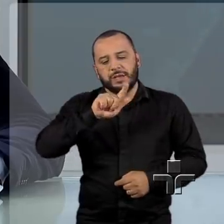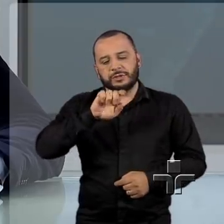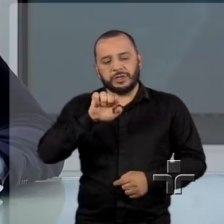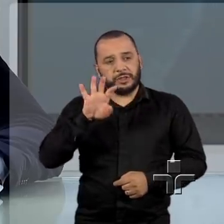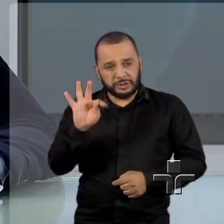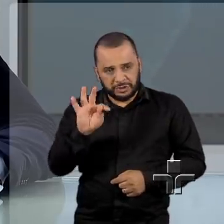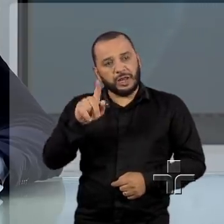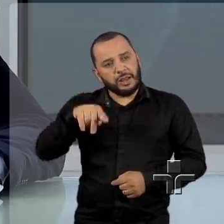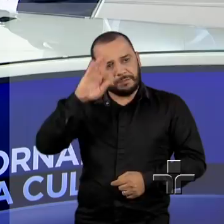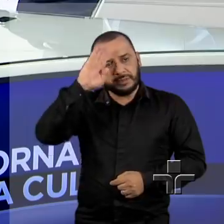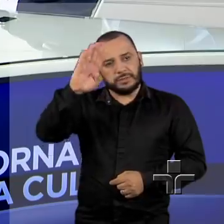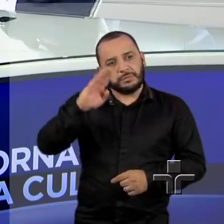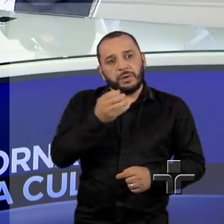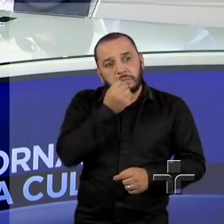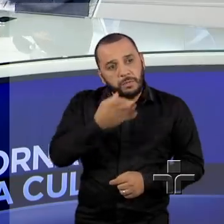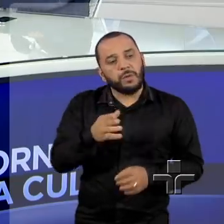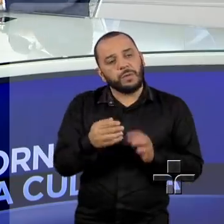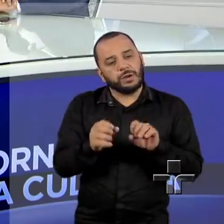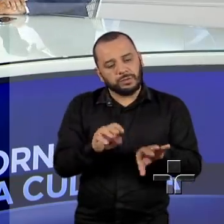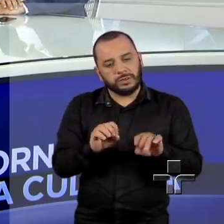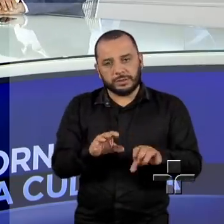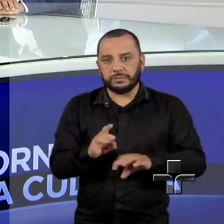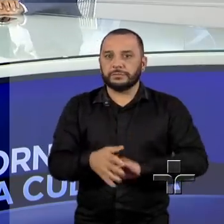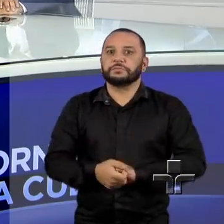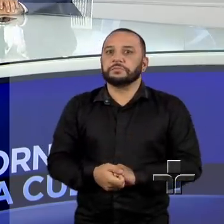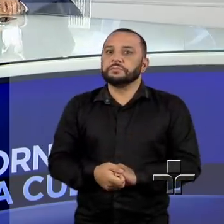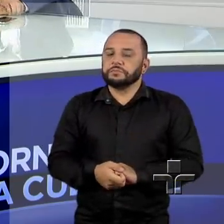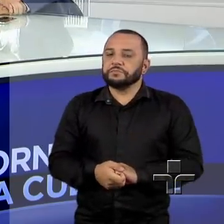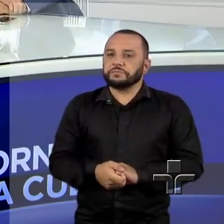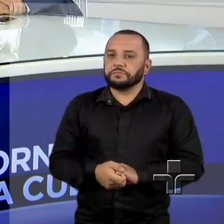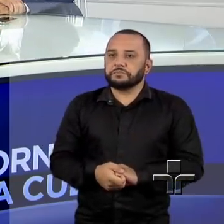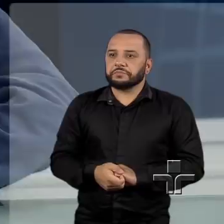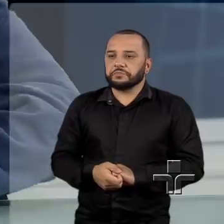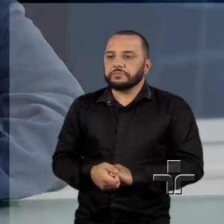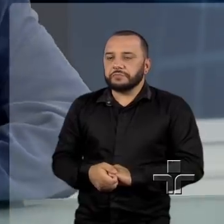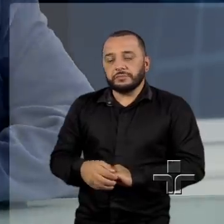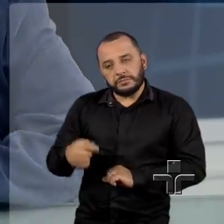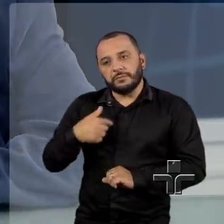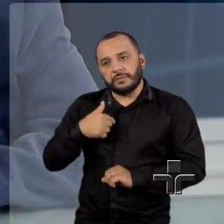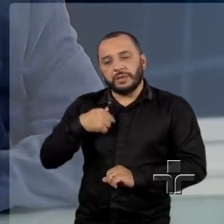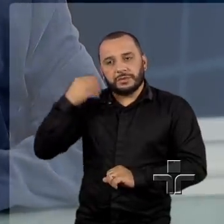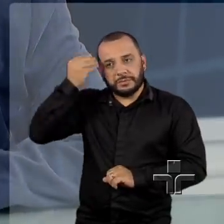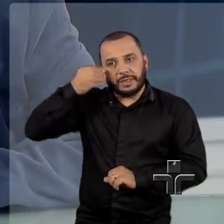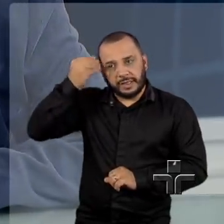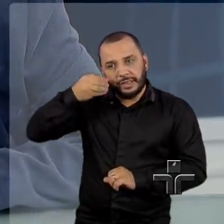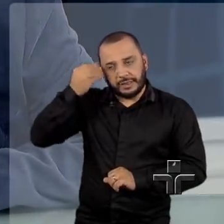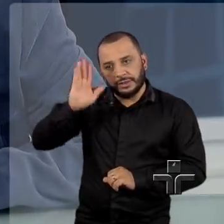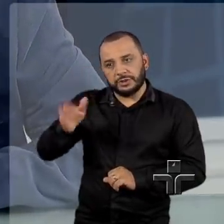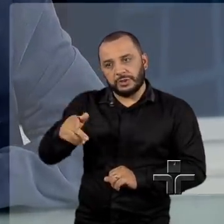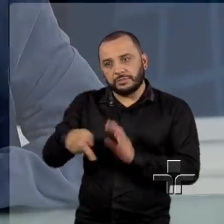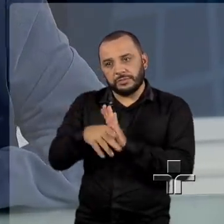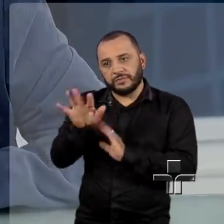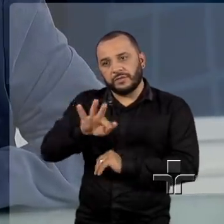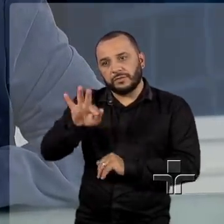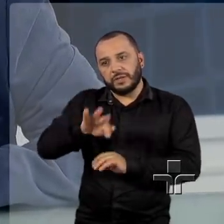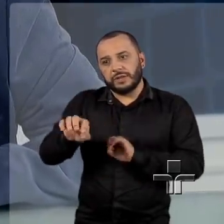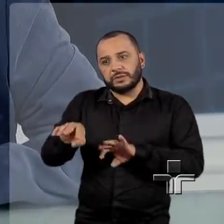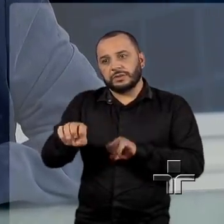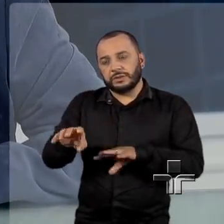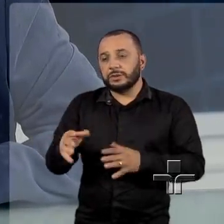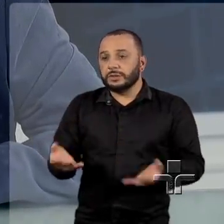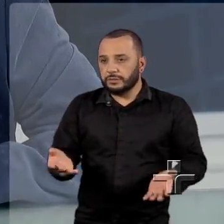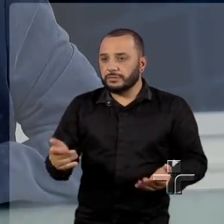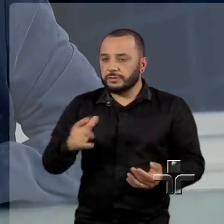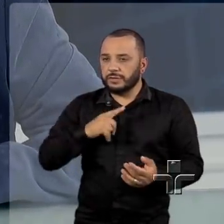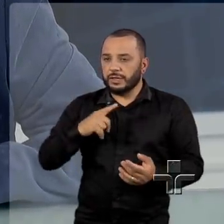boa educação. Pondé? Eu tenho experiência, o Karnal também, de universidade, e há